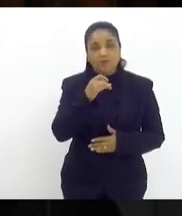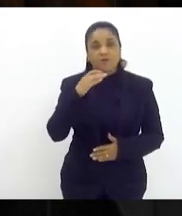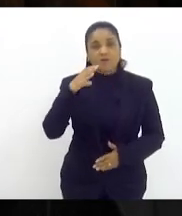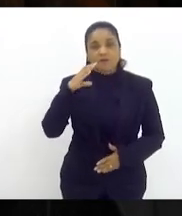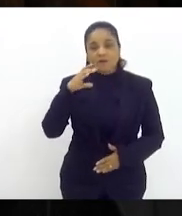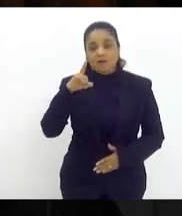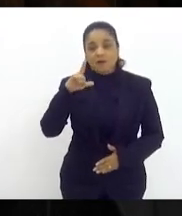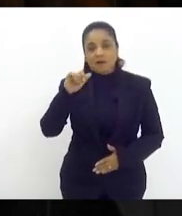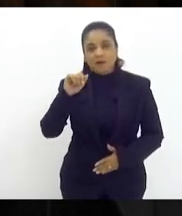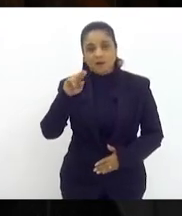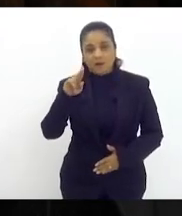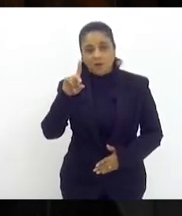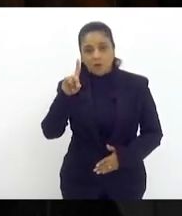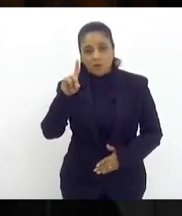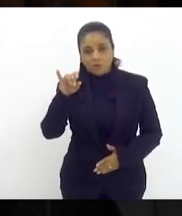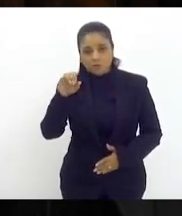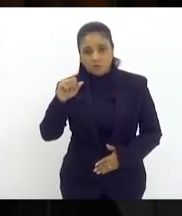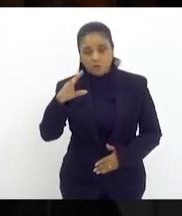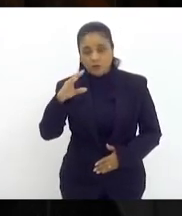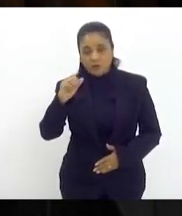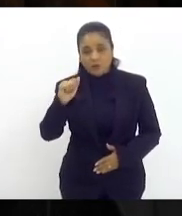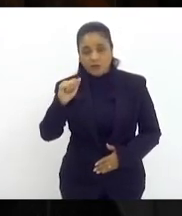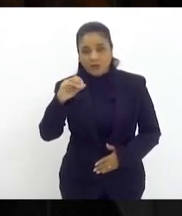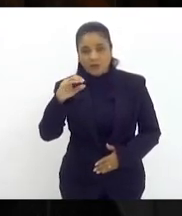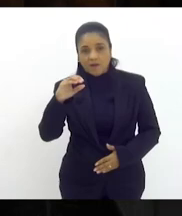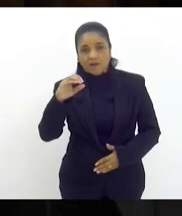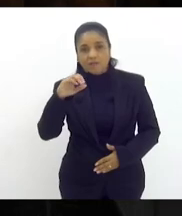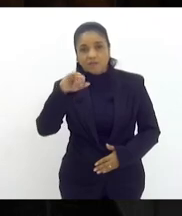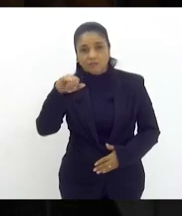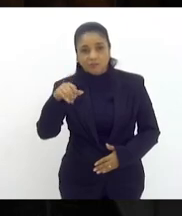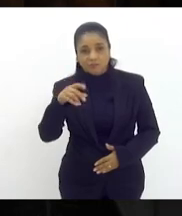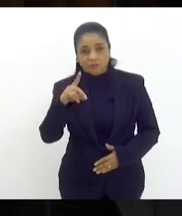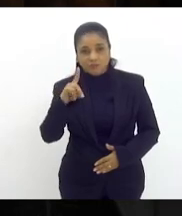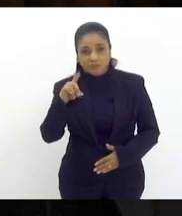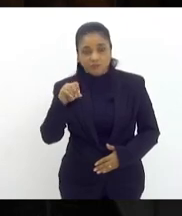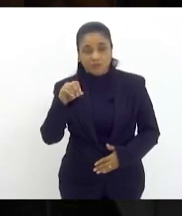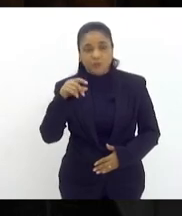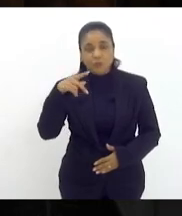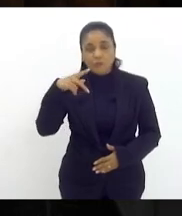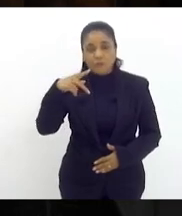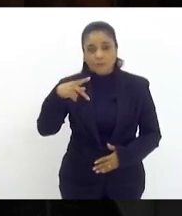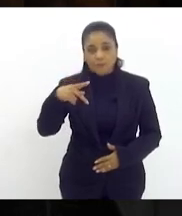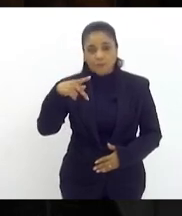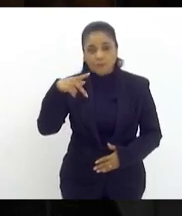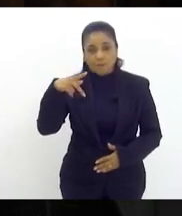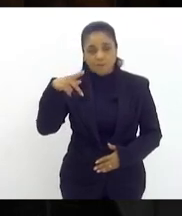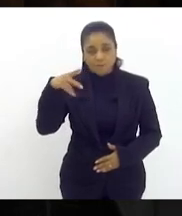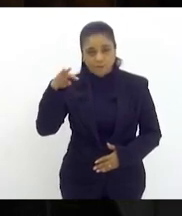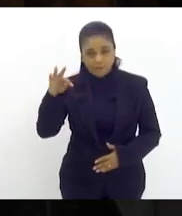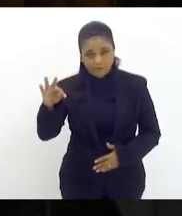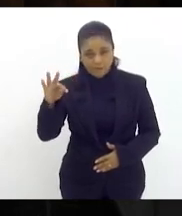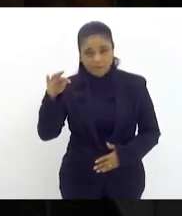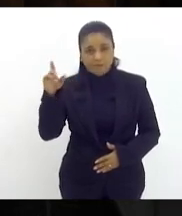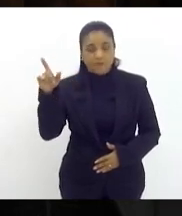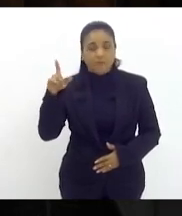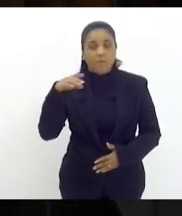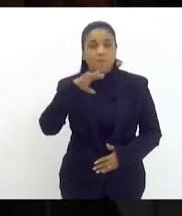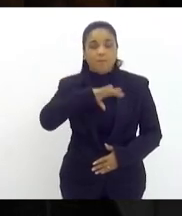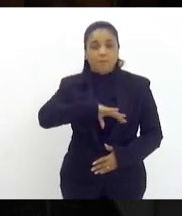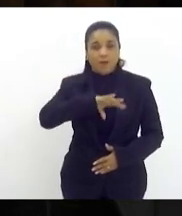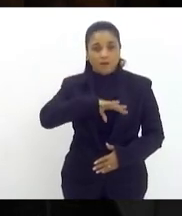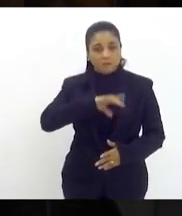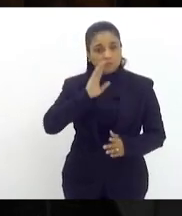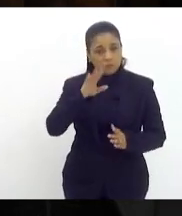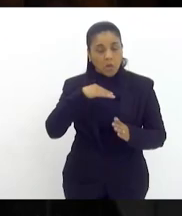do PP da Bahia já teve o acordo patrocinado no colégio de